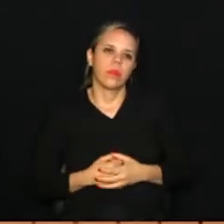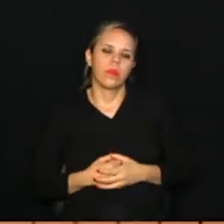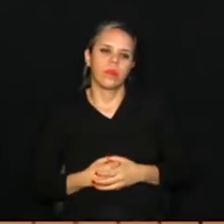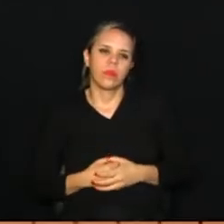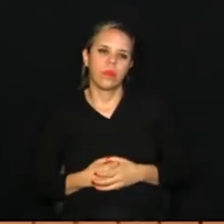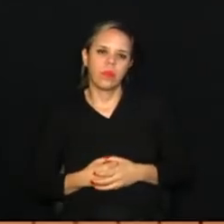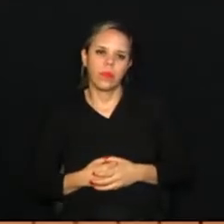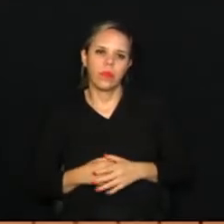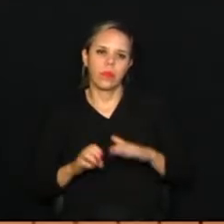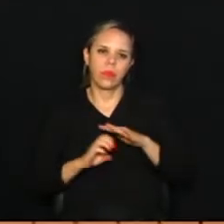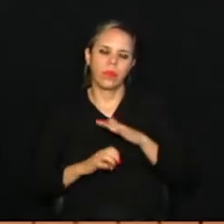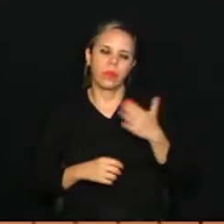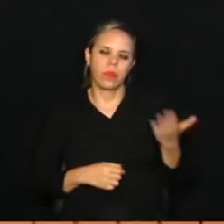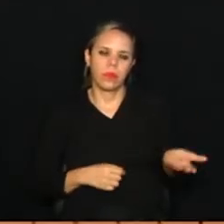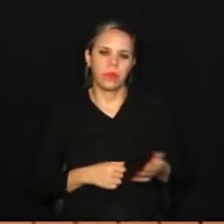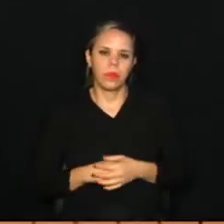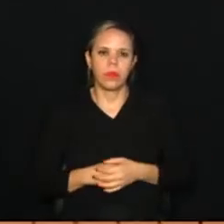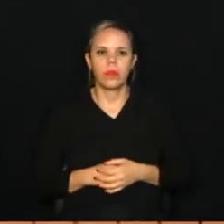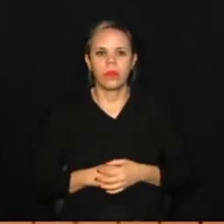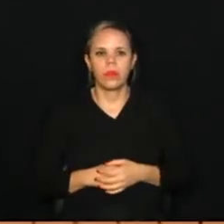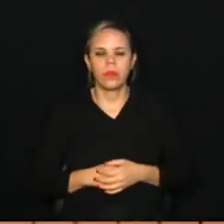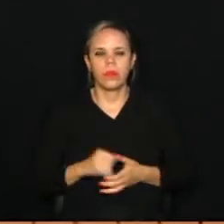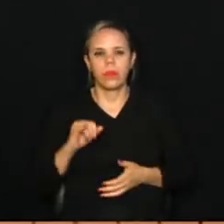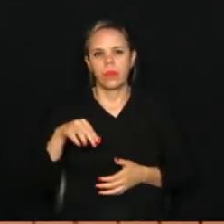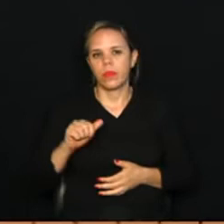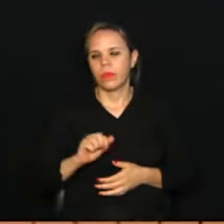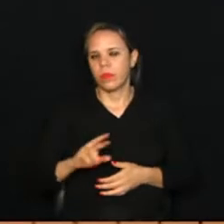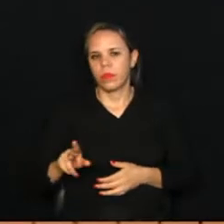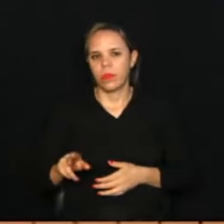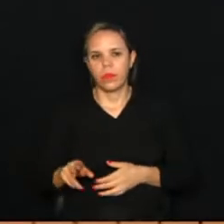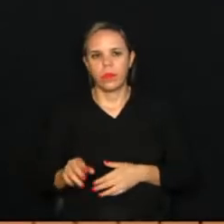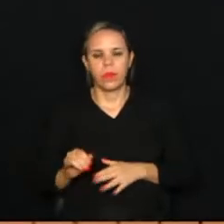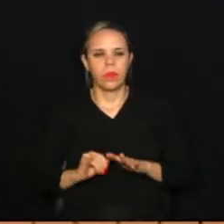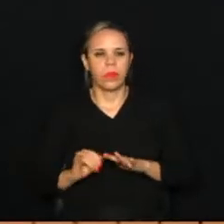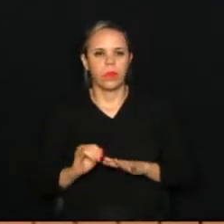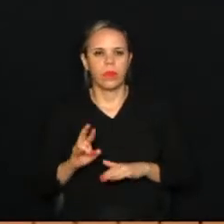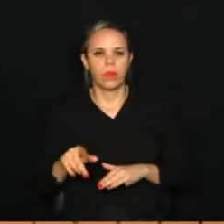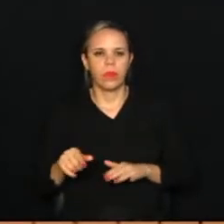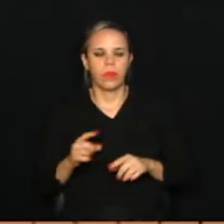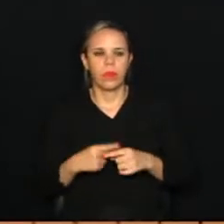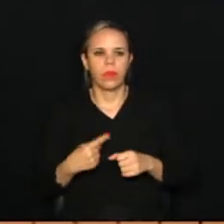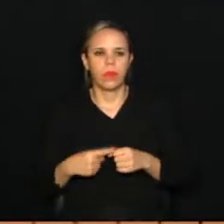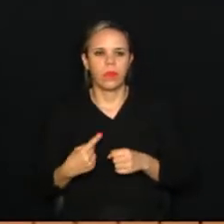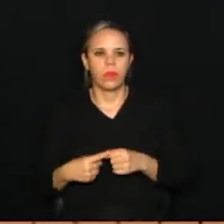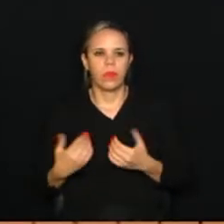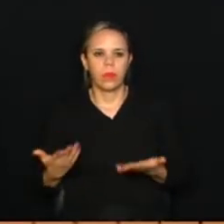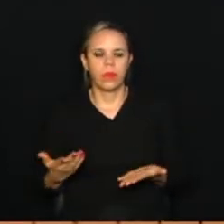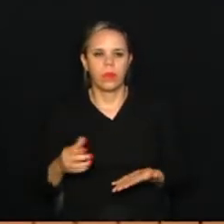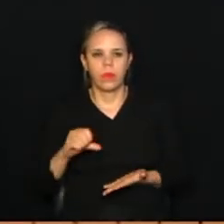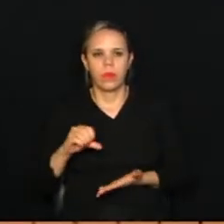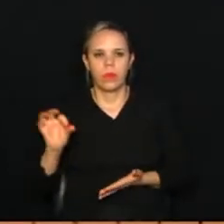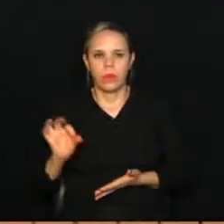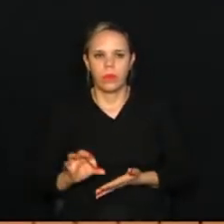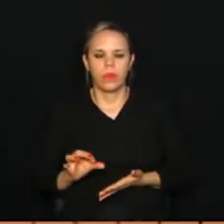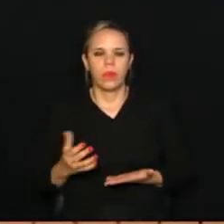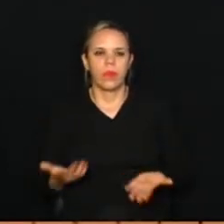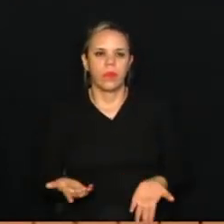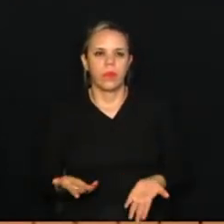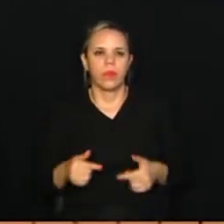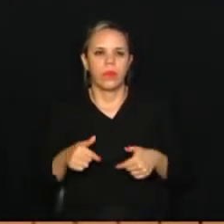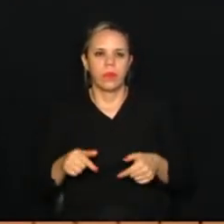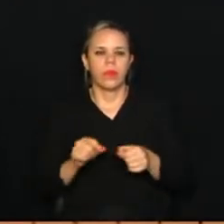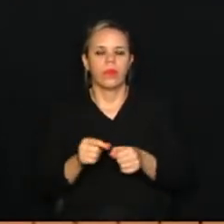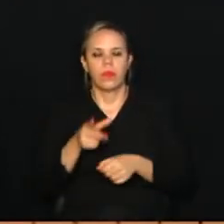é uma empresa, a IMA não é uma autarquia, é uma empresa municipal, 99% de ações é